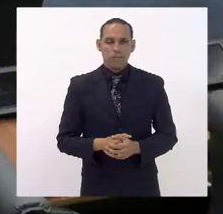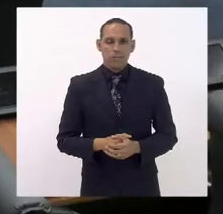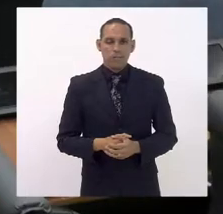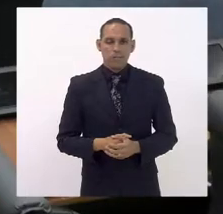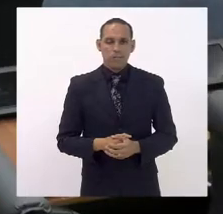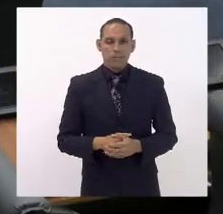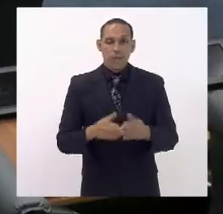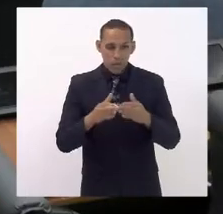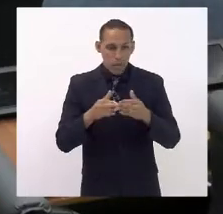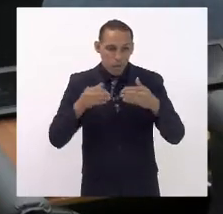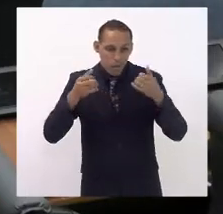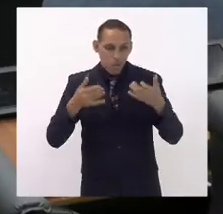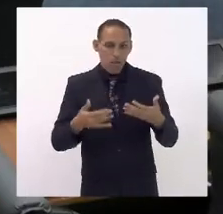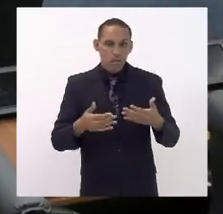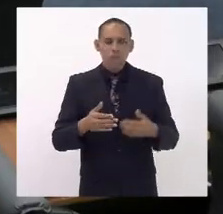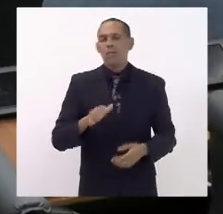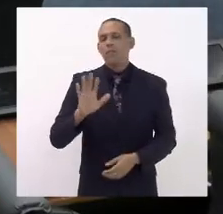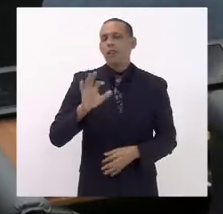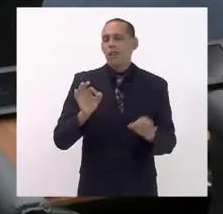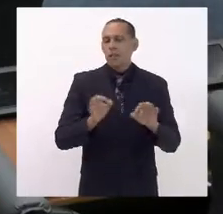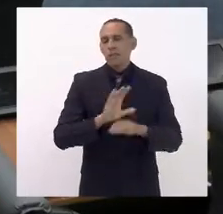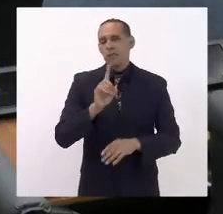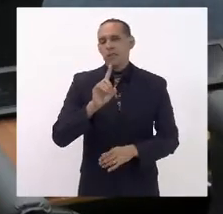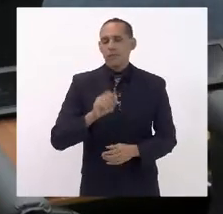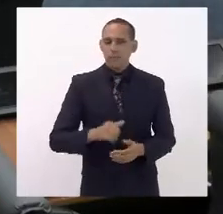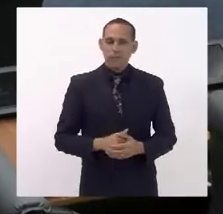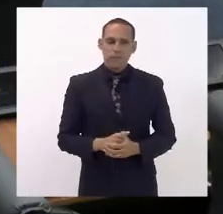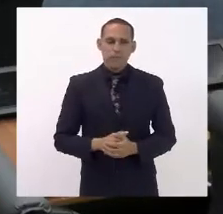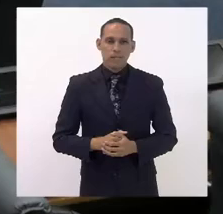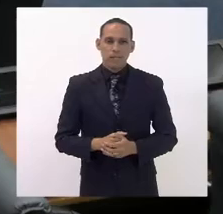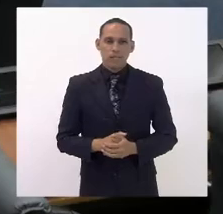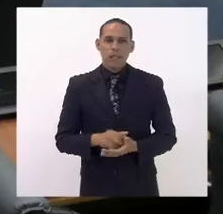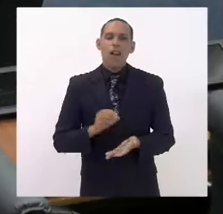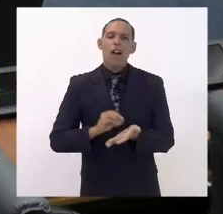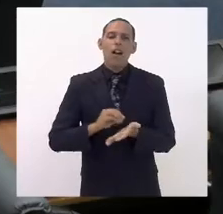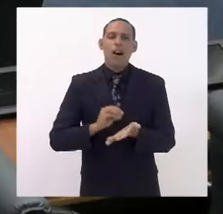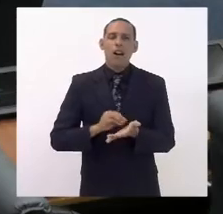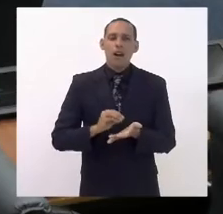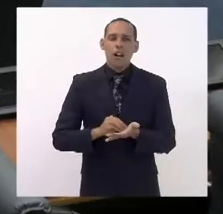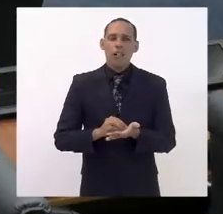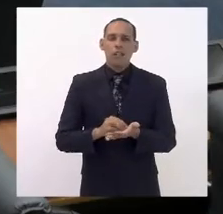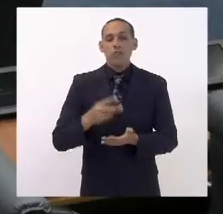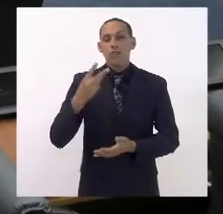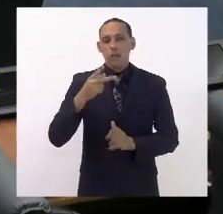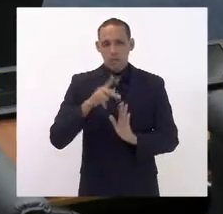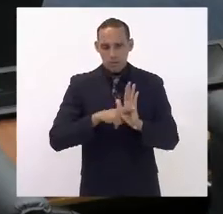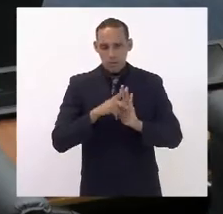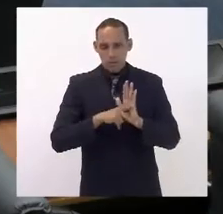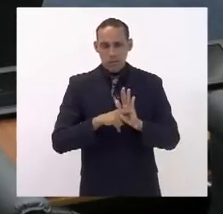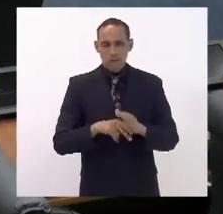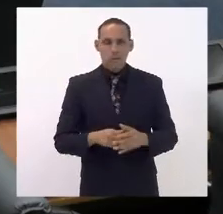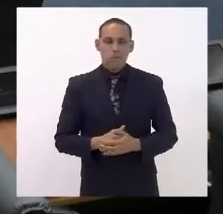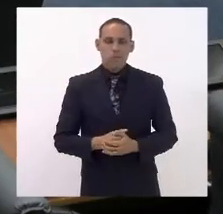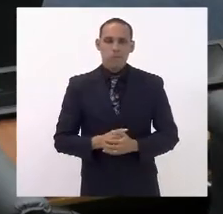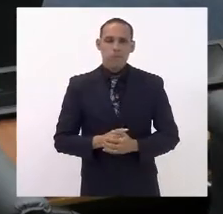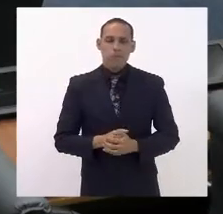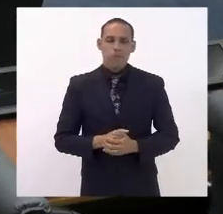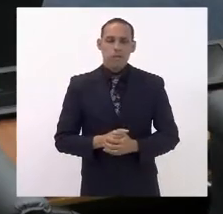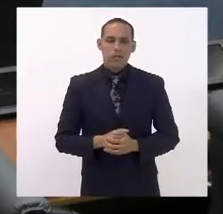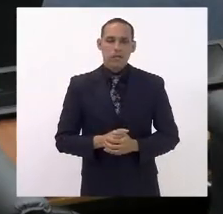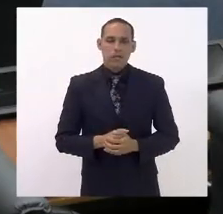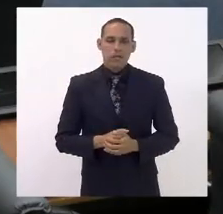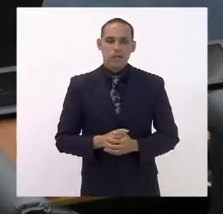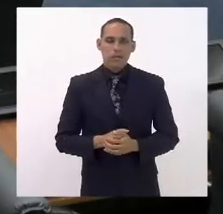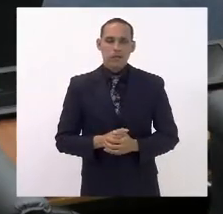Pela ordem? Não, não acabou ainda, amor. Faltam 2 projetos.